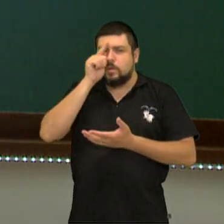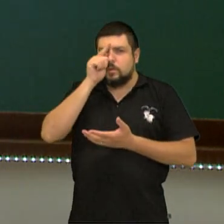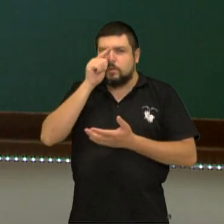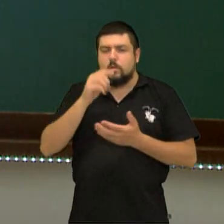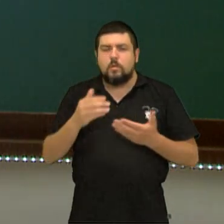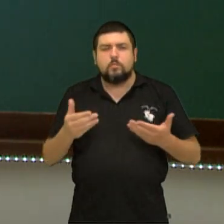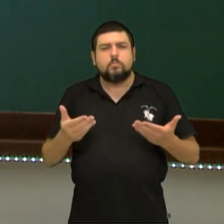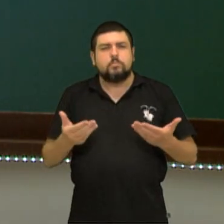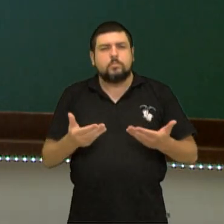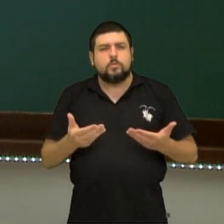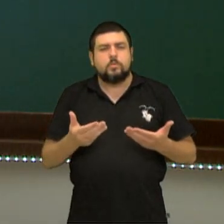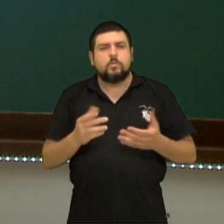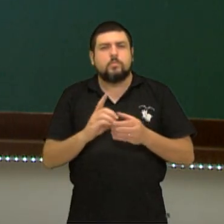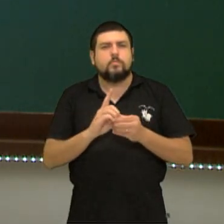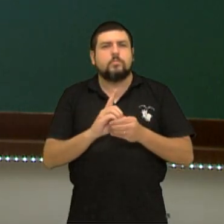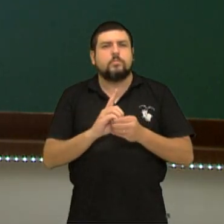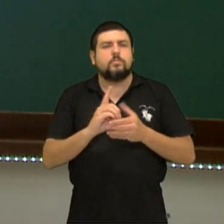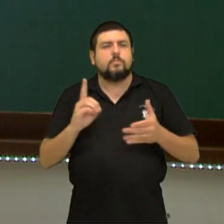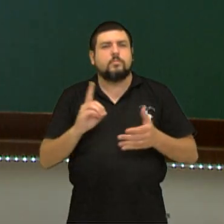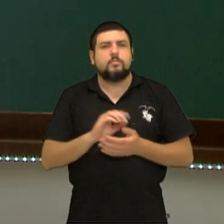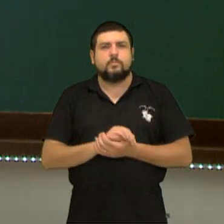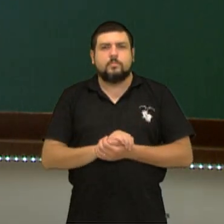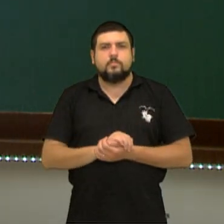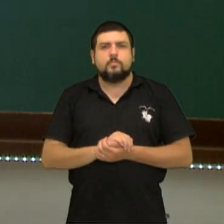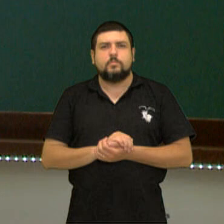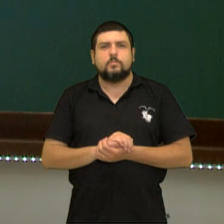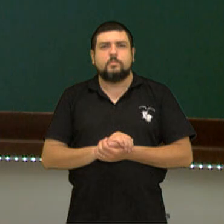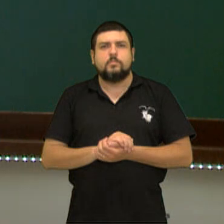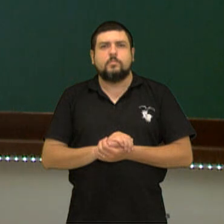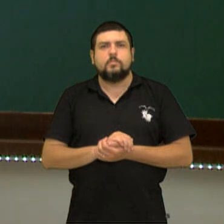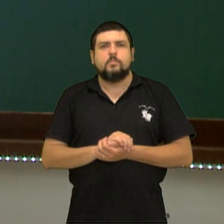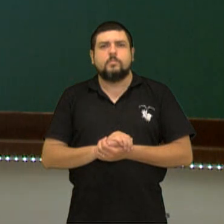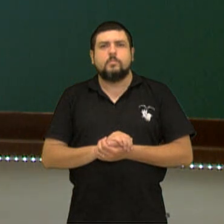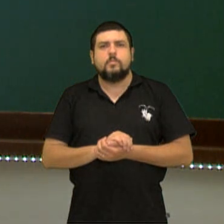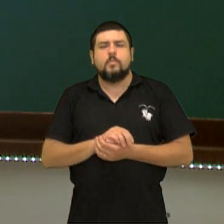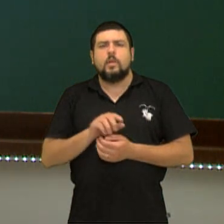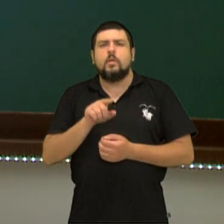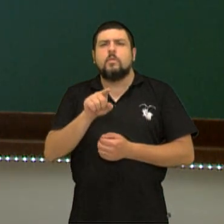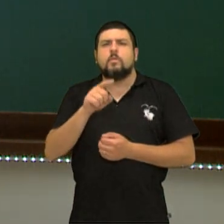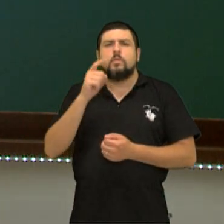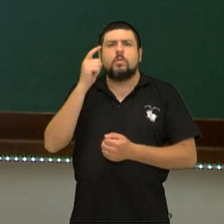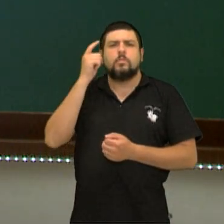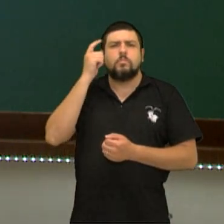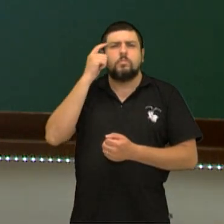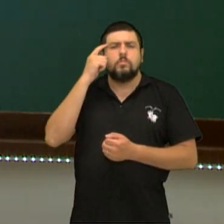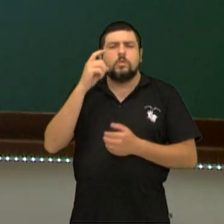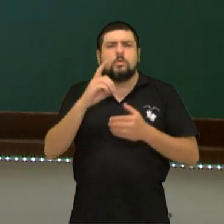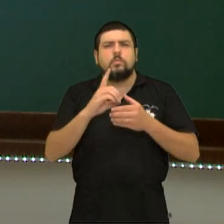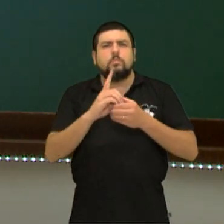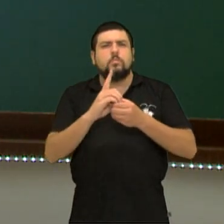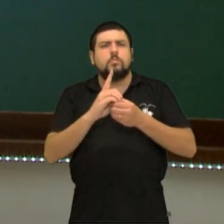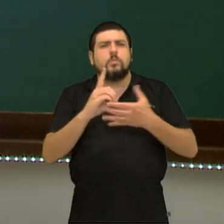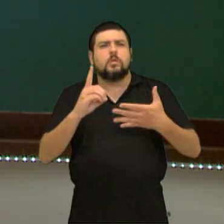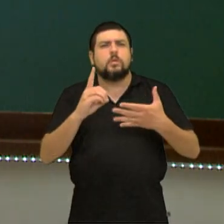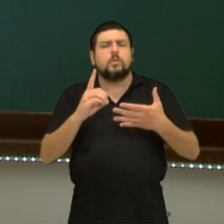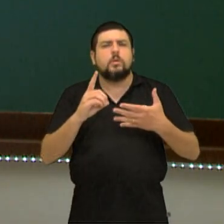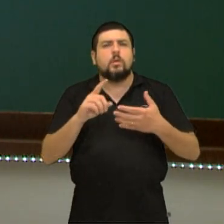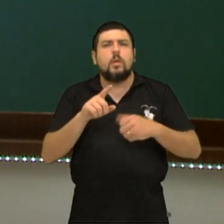modernidades. Bacana? O que vem à sua mente quando você pensa em democracia na